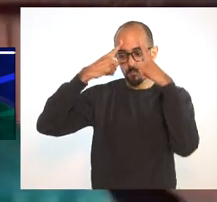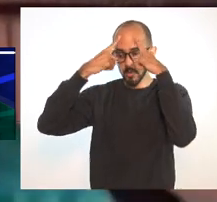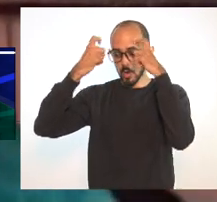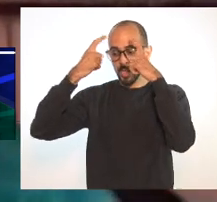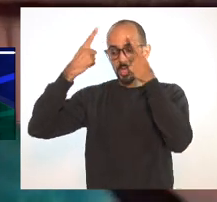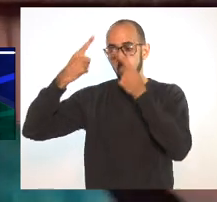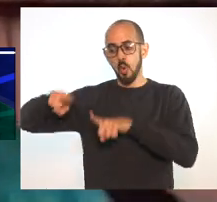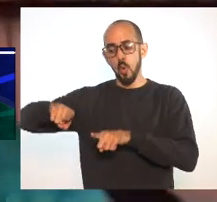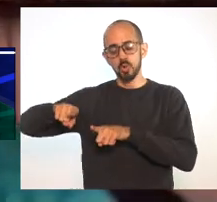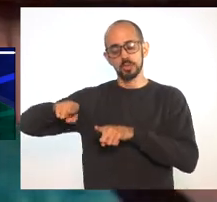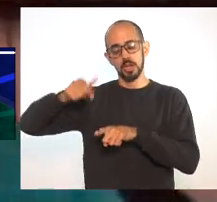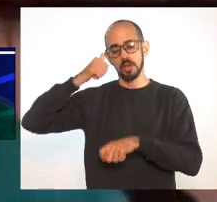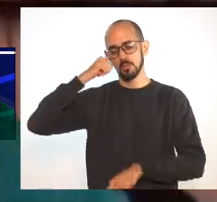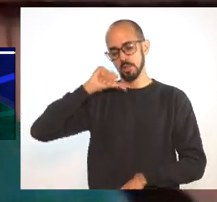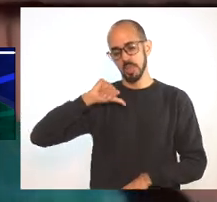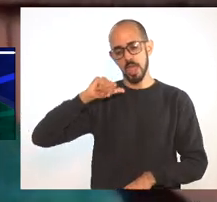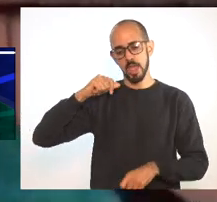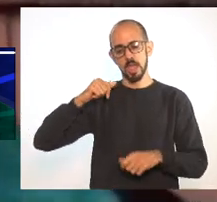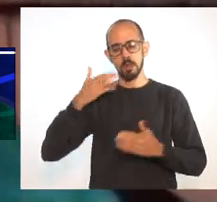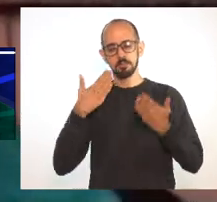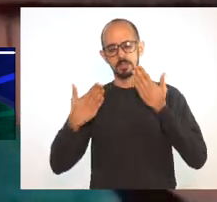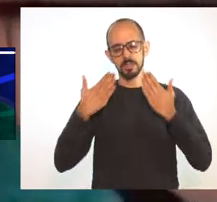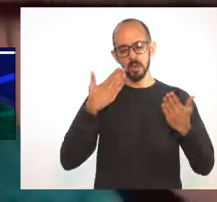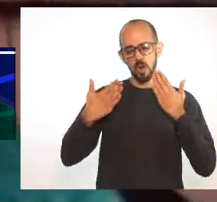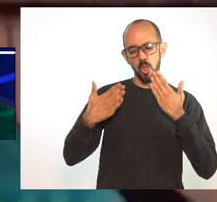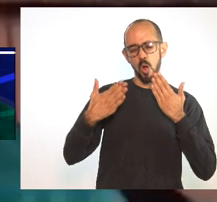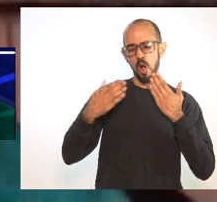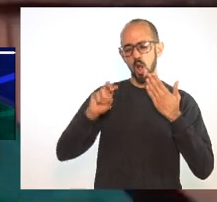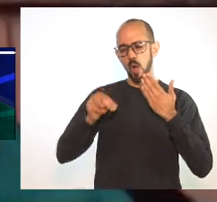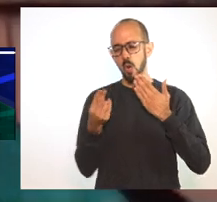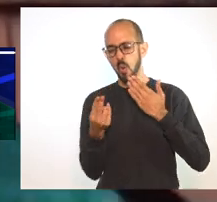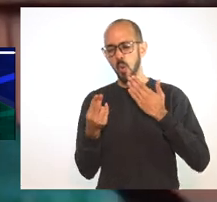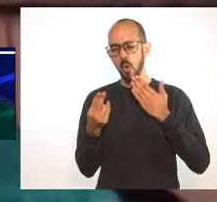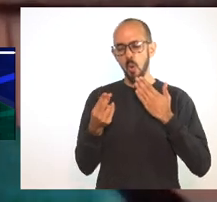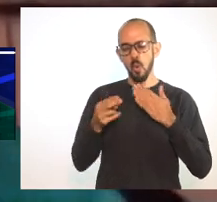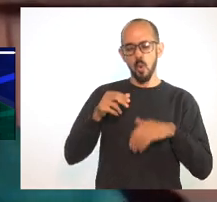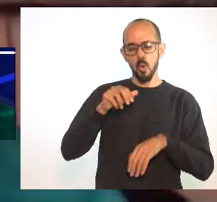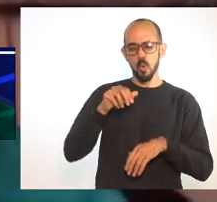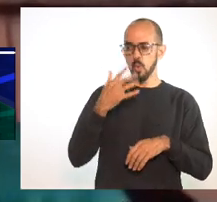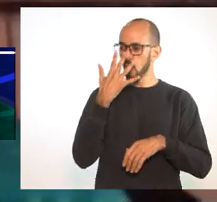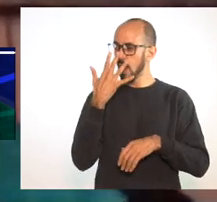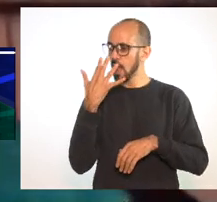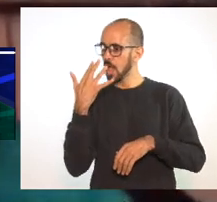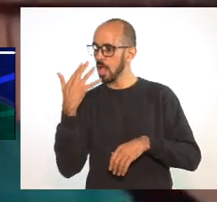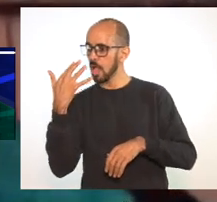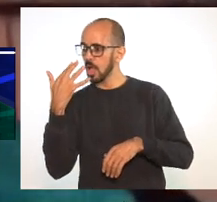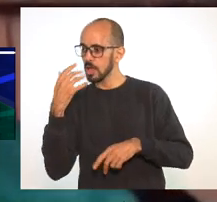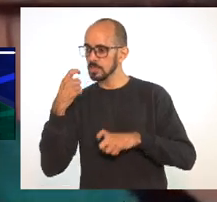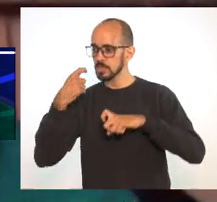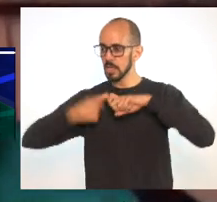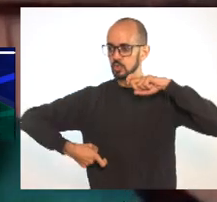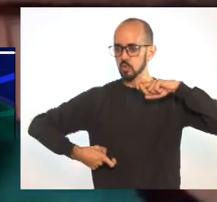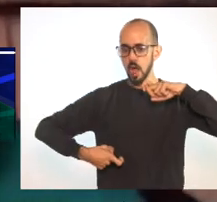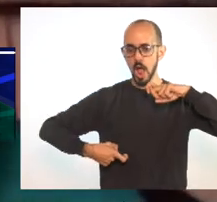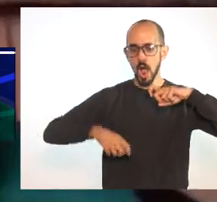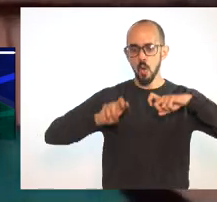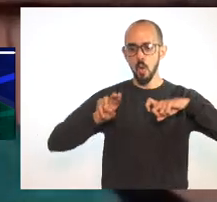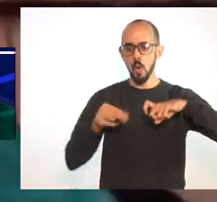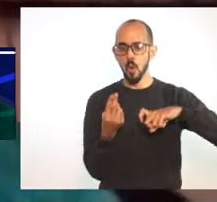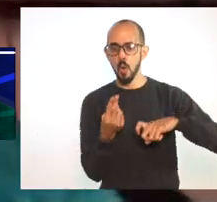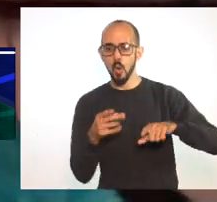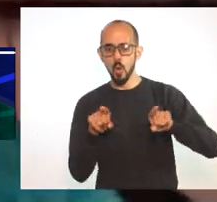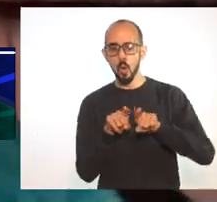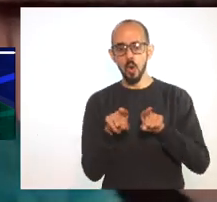violência psicológica, seja com assédio moral, o assédio sexual, seja com a